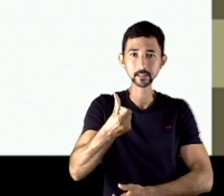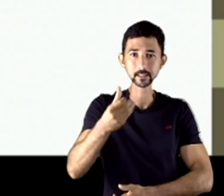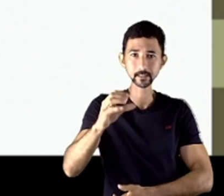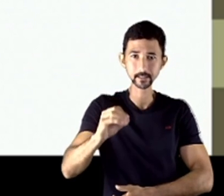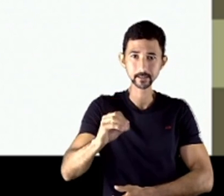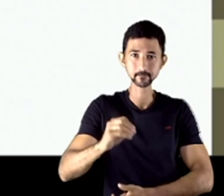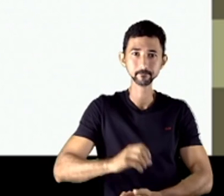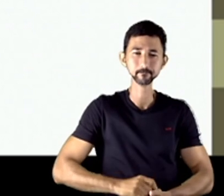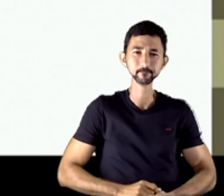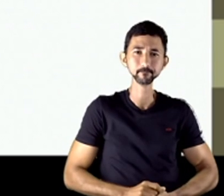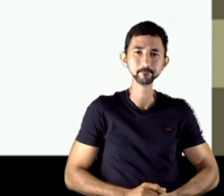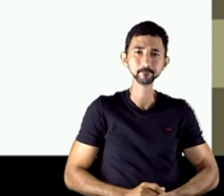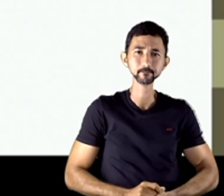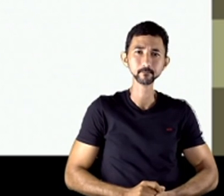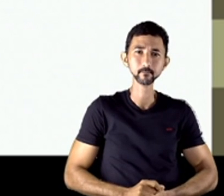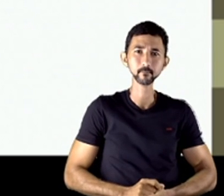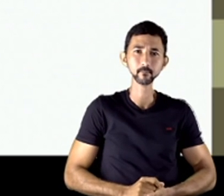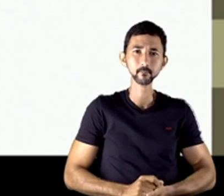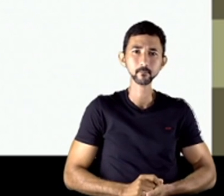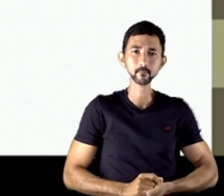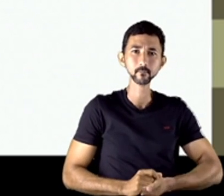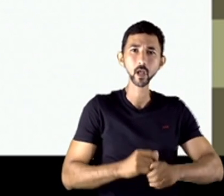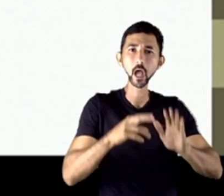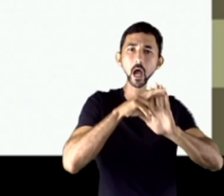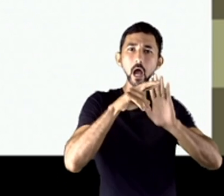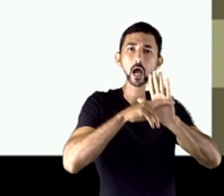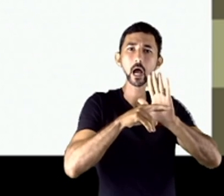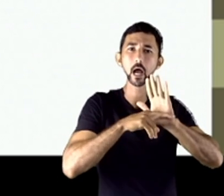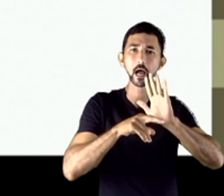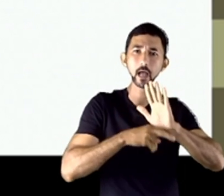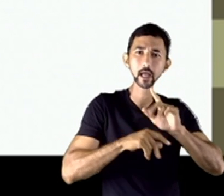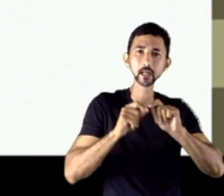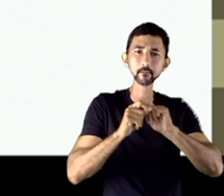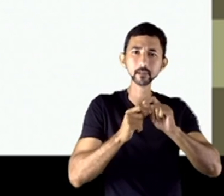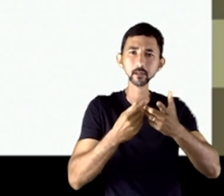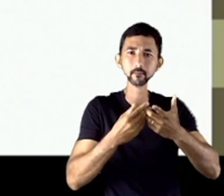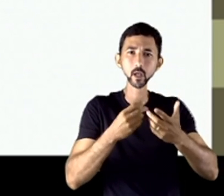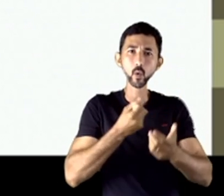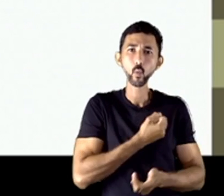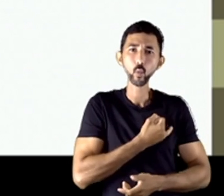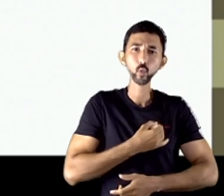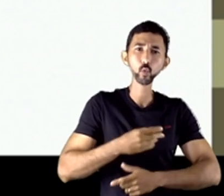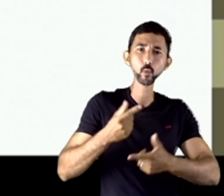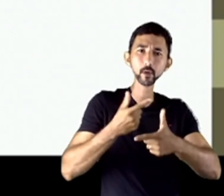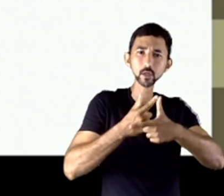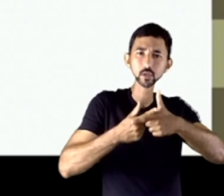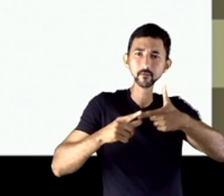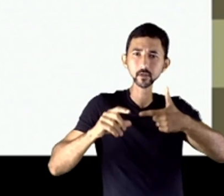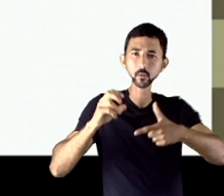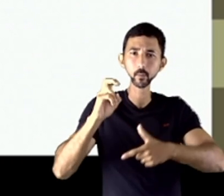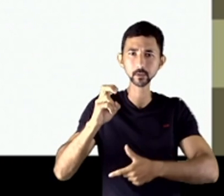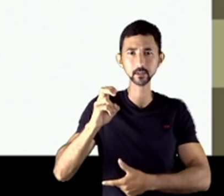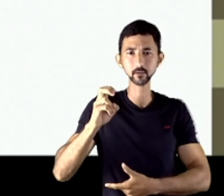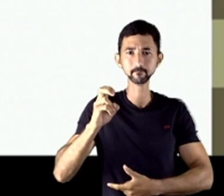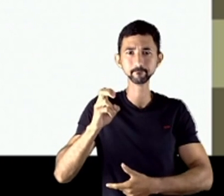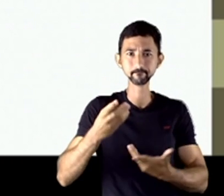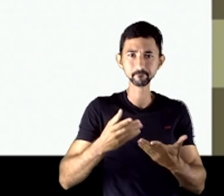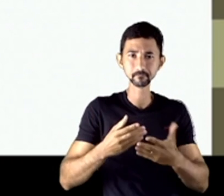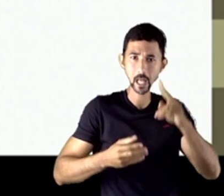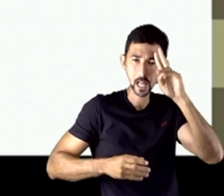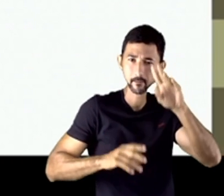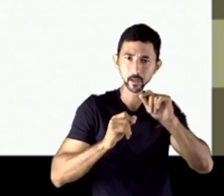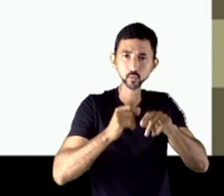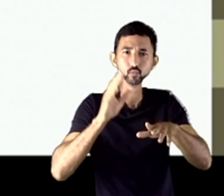1.260. Qual é a regra para saber se o número é ou não divisível por 5? Lembrando, olha só, nós